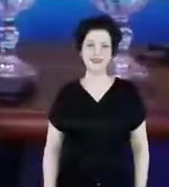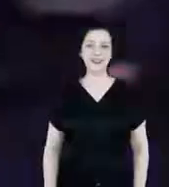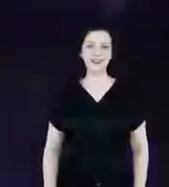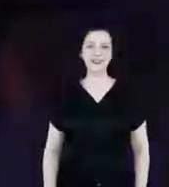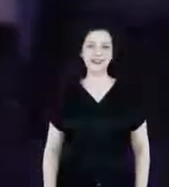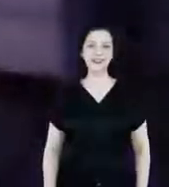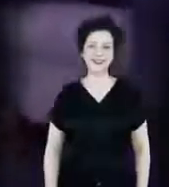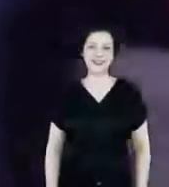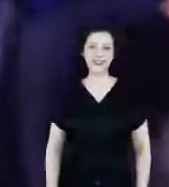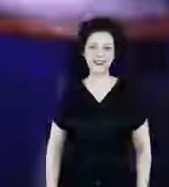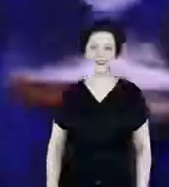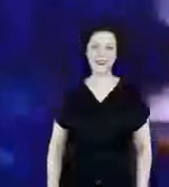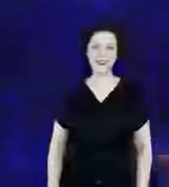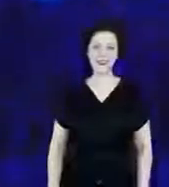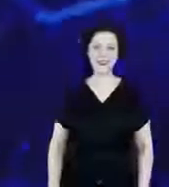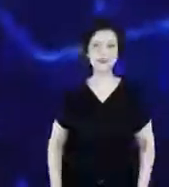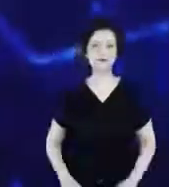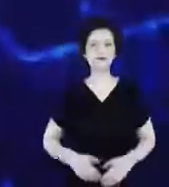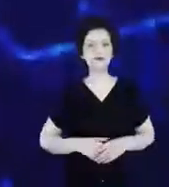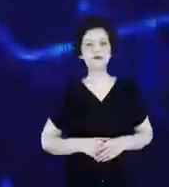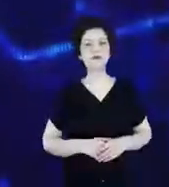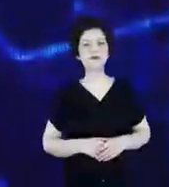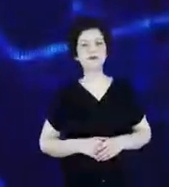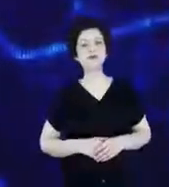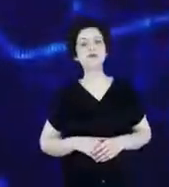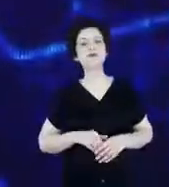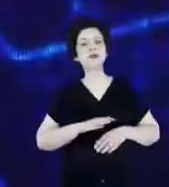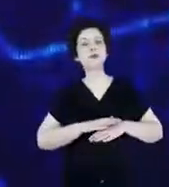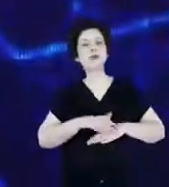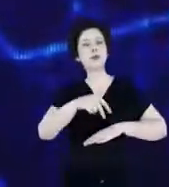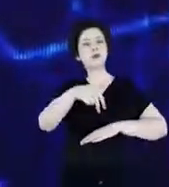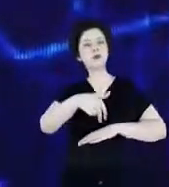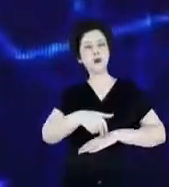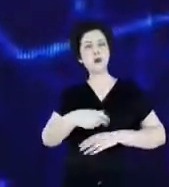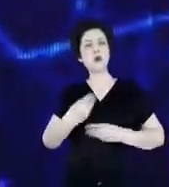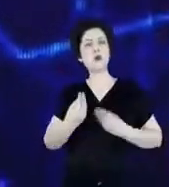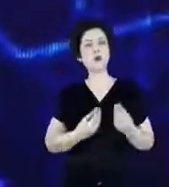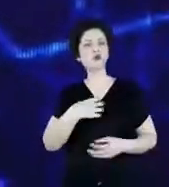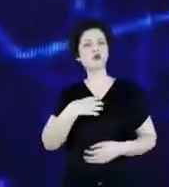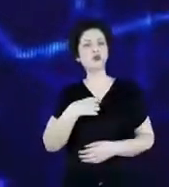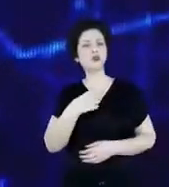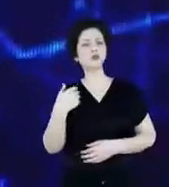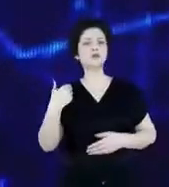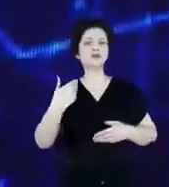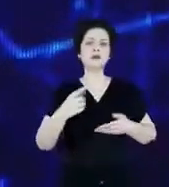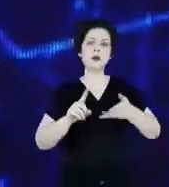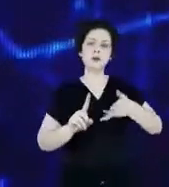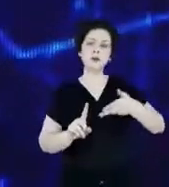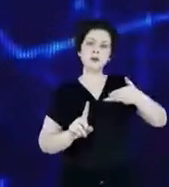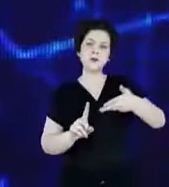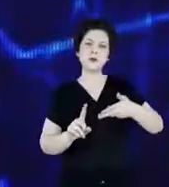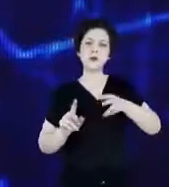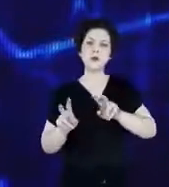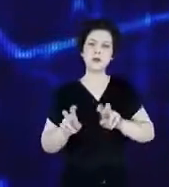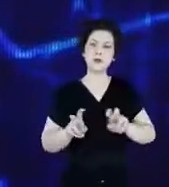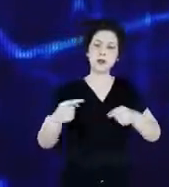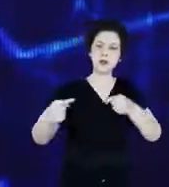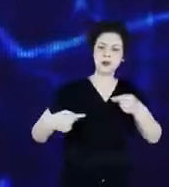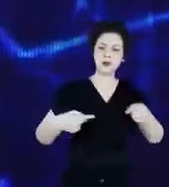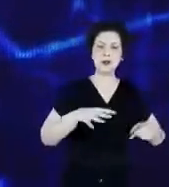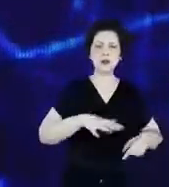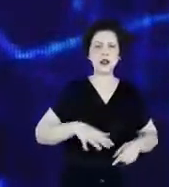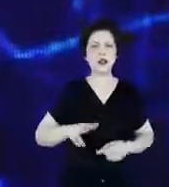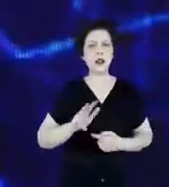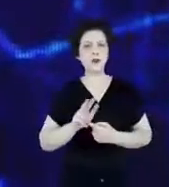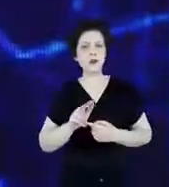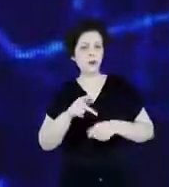deputado. Acho que é bem claro o seu protagonismo e a forma como o senhor tem trazido os temas aqui de energia renovável, que